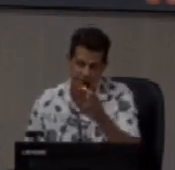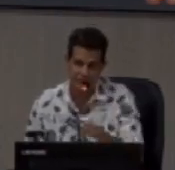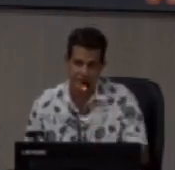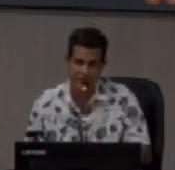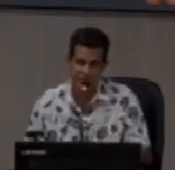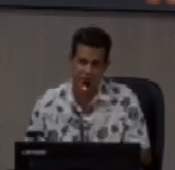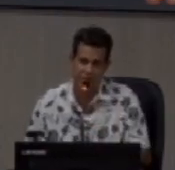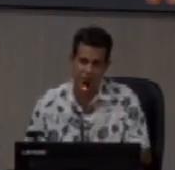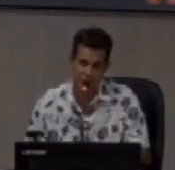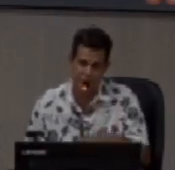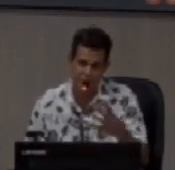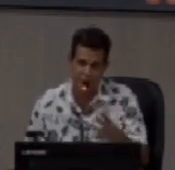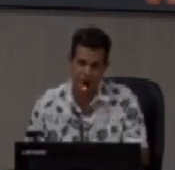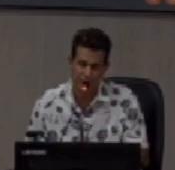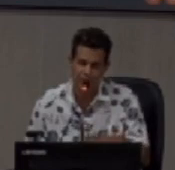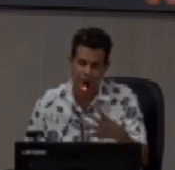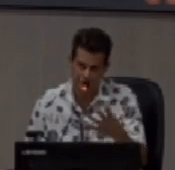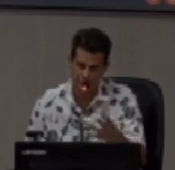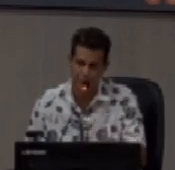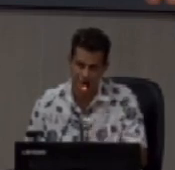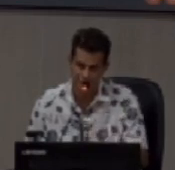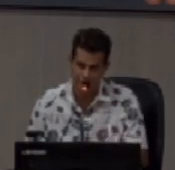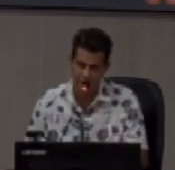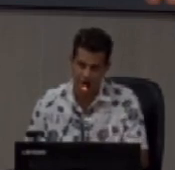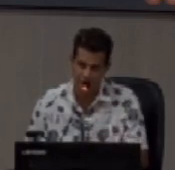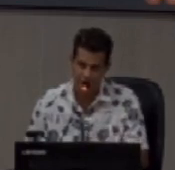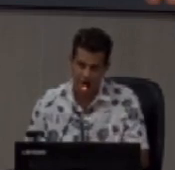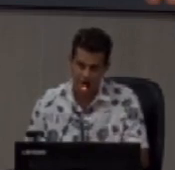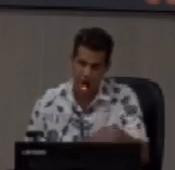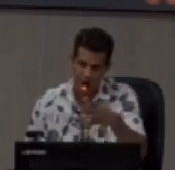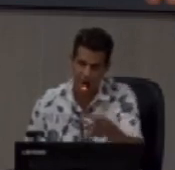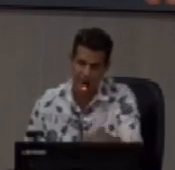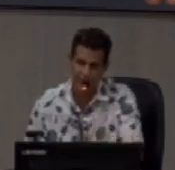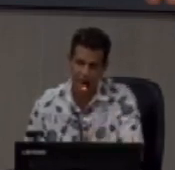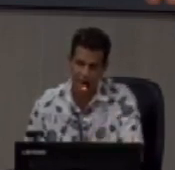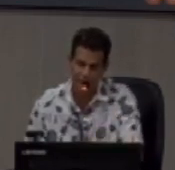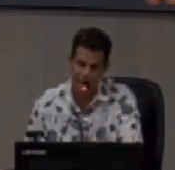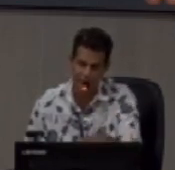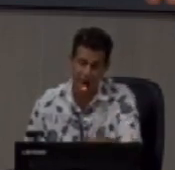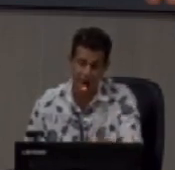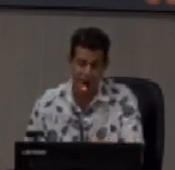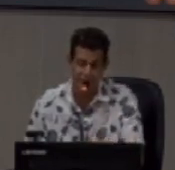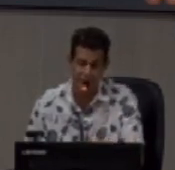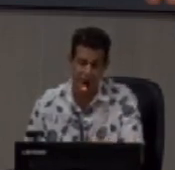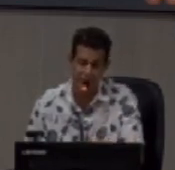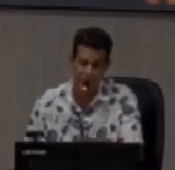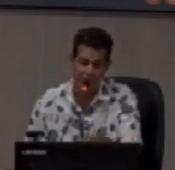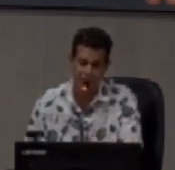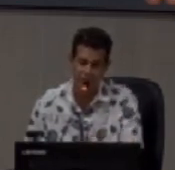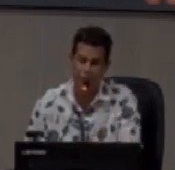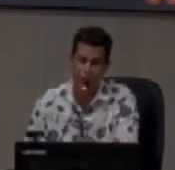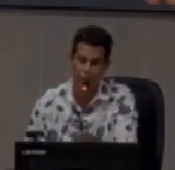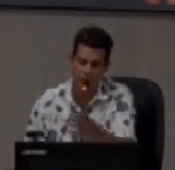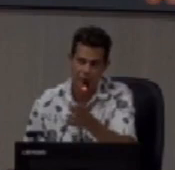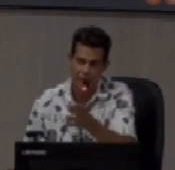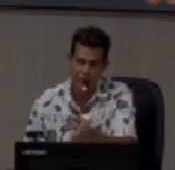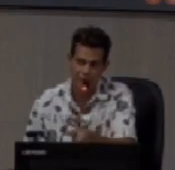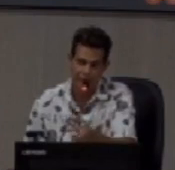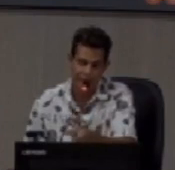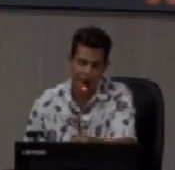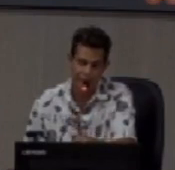Né? Caso vocês queiram, a gente pode provocar uma reunião com o prefeito e mostrá-lo de forma bem explícita, porque ele não tem o